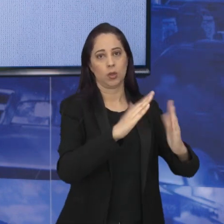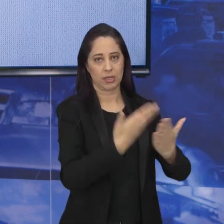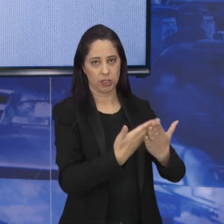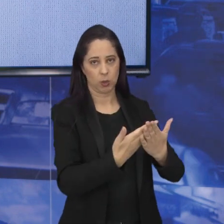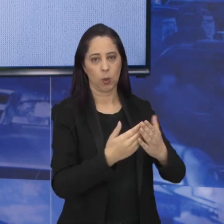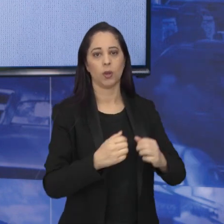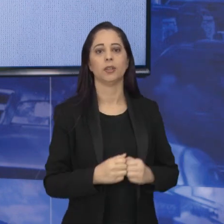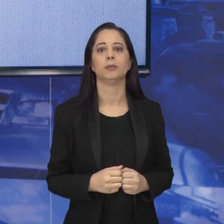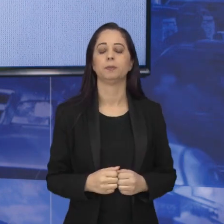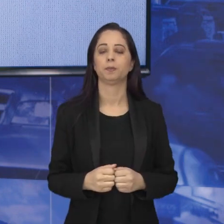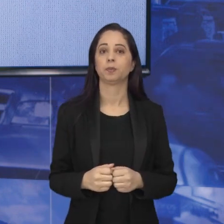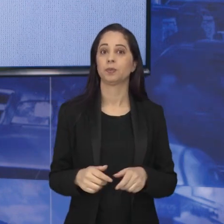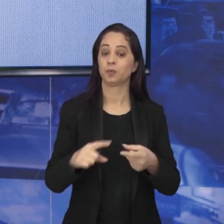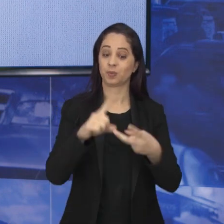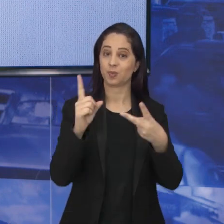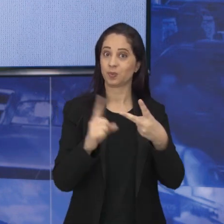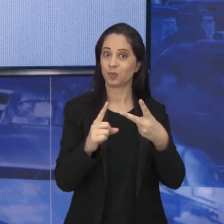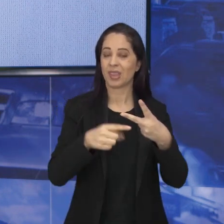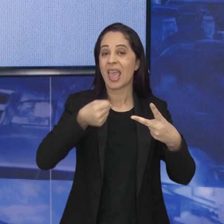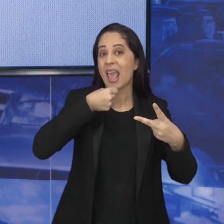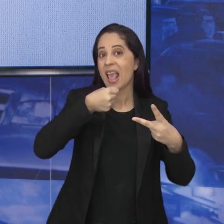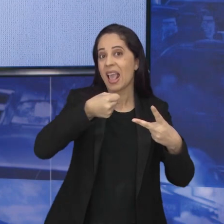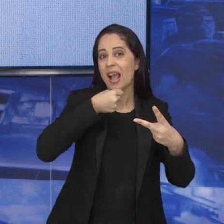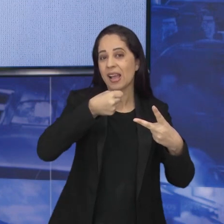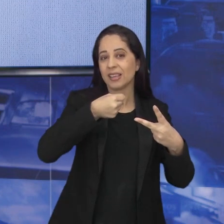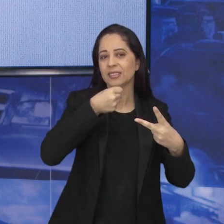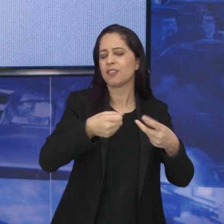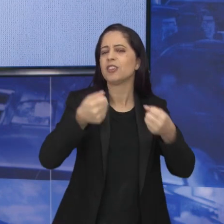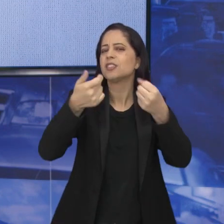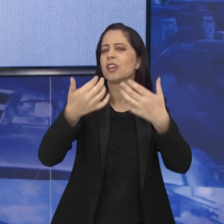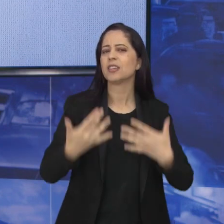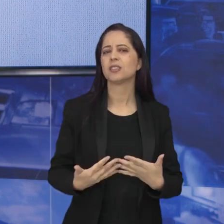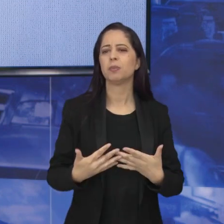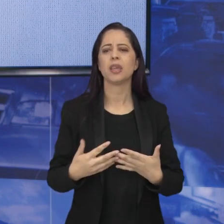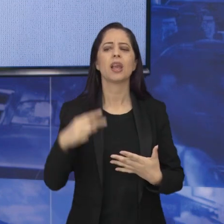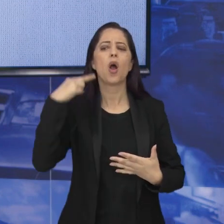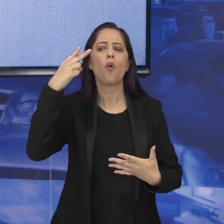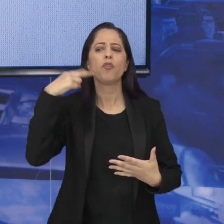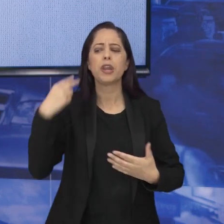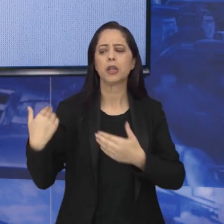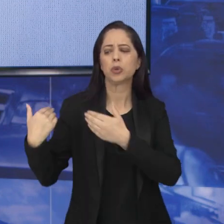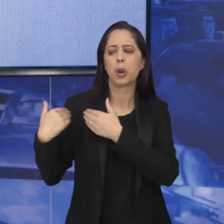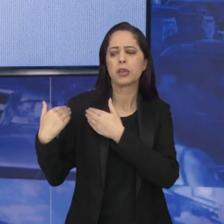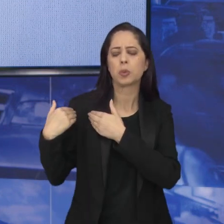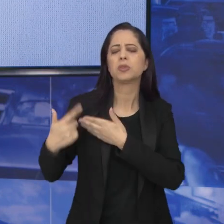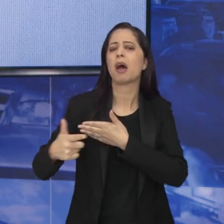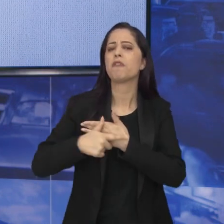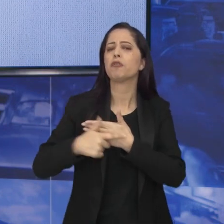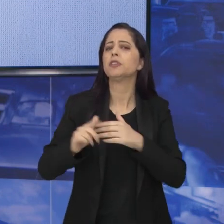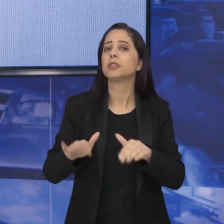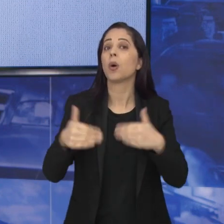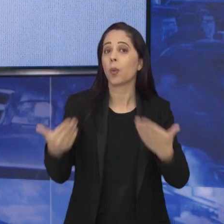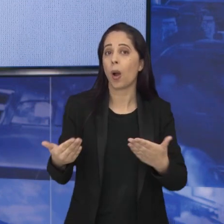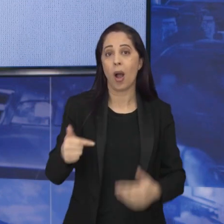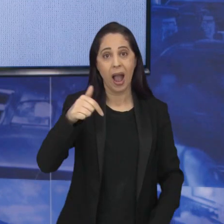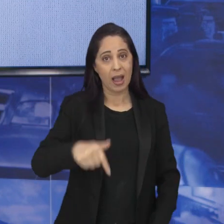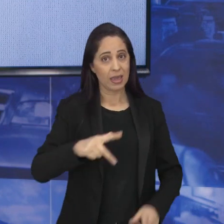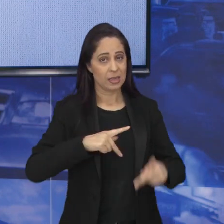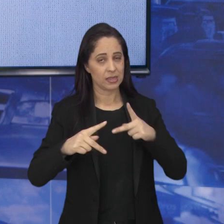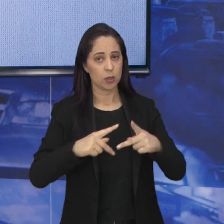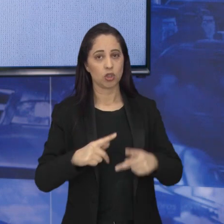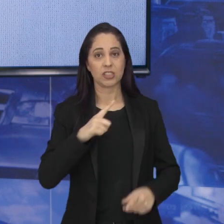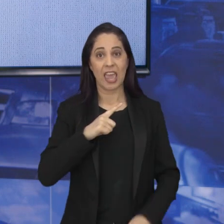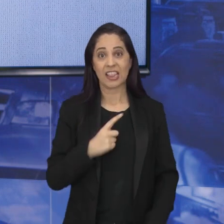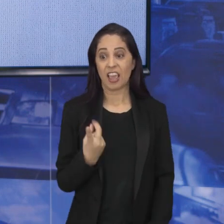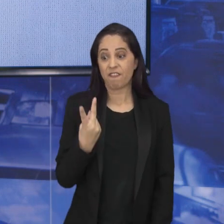escolas municipais. Também vamos apresentar uma reportagem que explica qual é a função de um vereador. Em São José, são